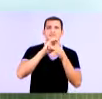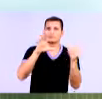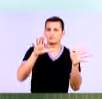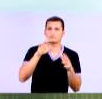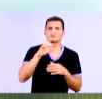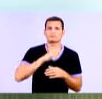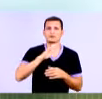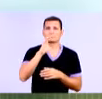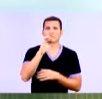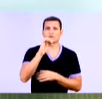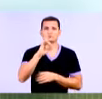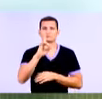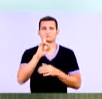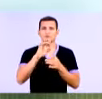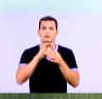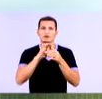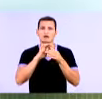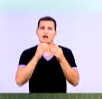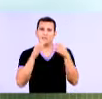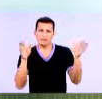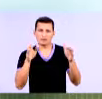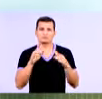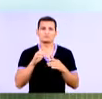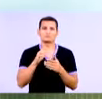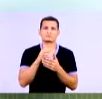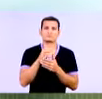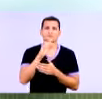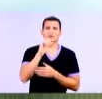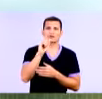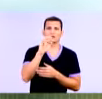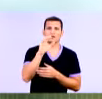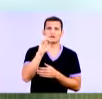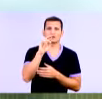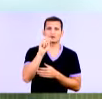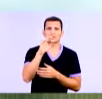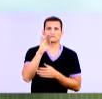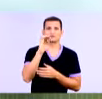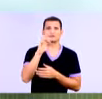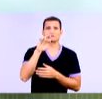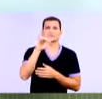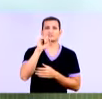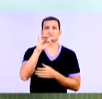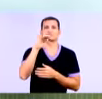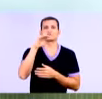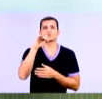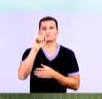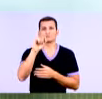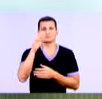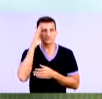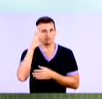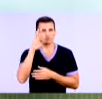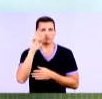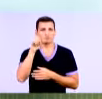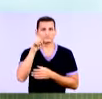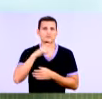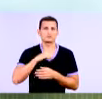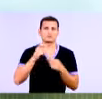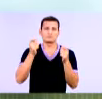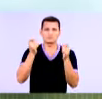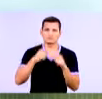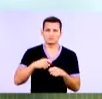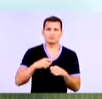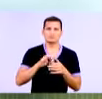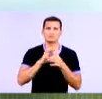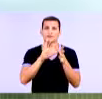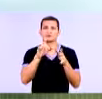Uma das características principais do software livre é a oportunidade de você, a possibilidade que você tem, a liberdade que você